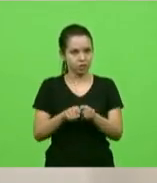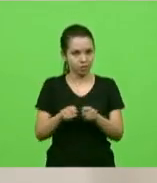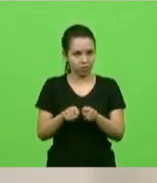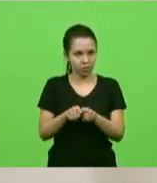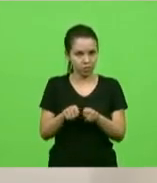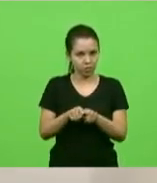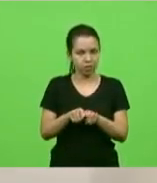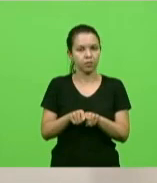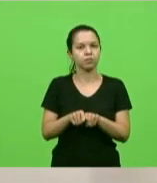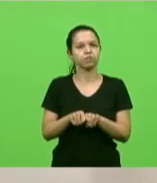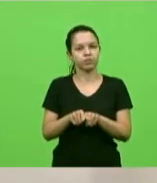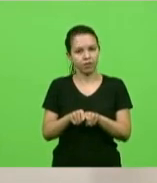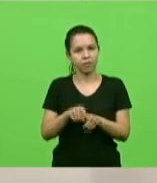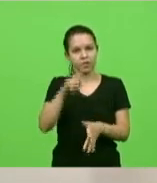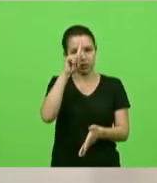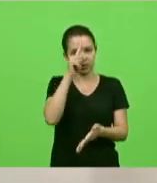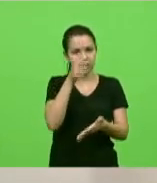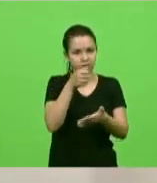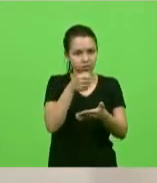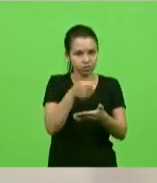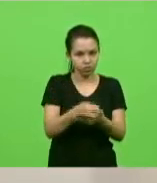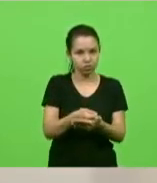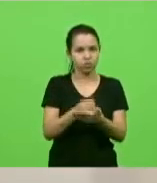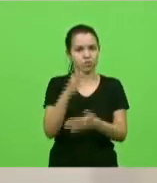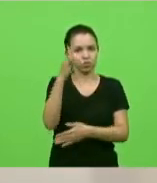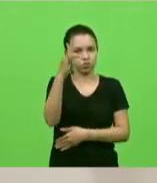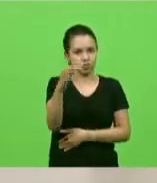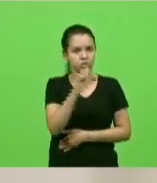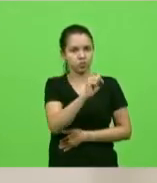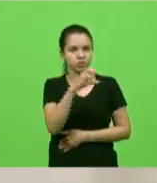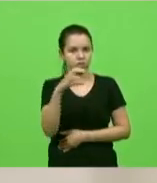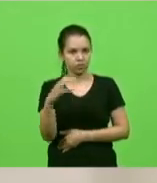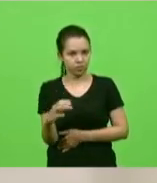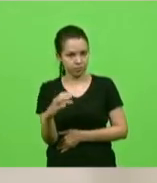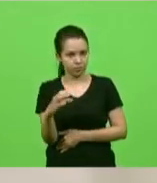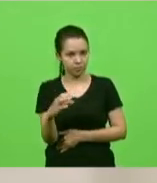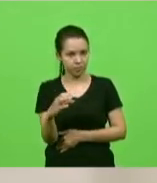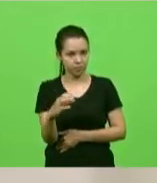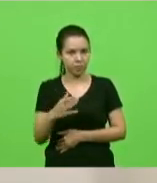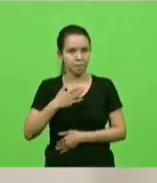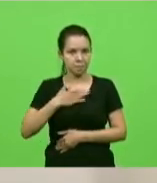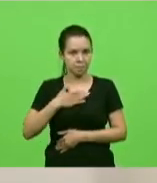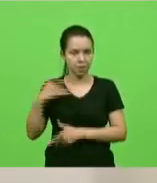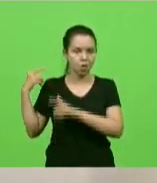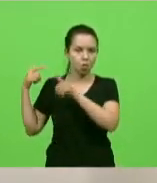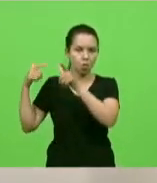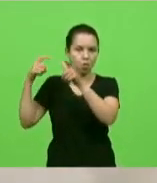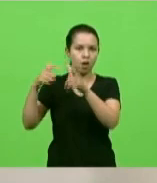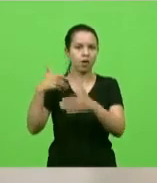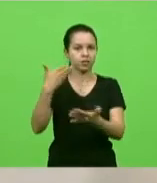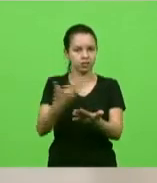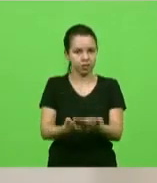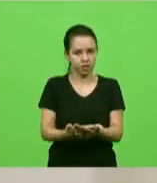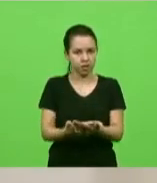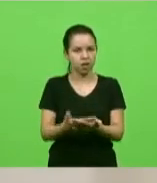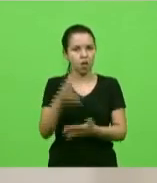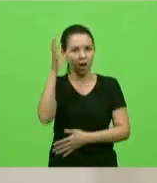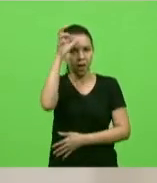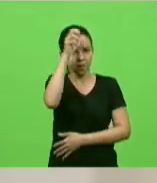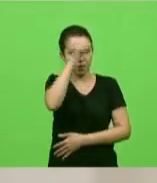rumos de Santa Catarina. Na minha caminhada até aqui, aprendi a ouvir mais do que